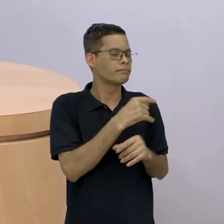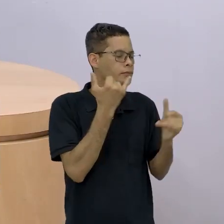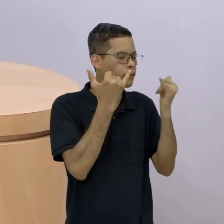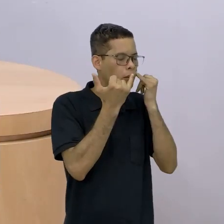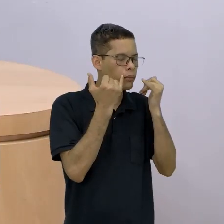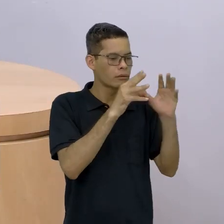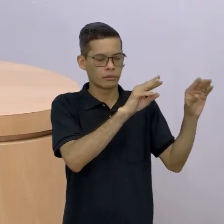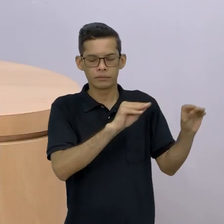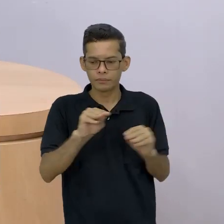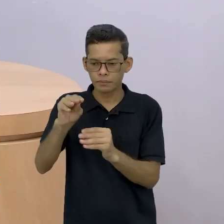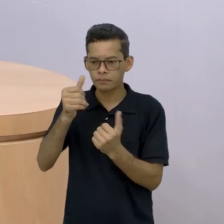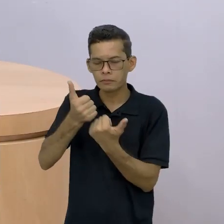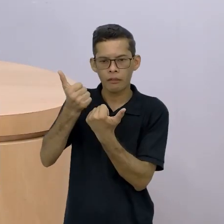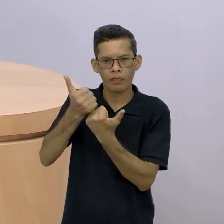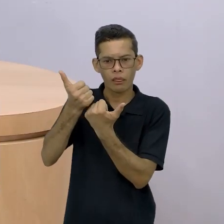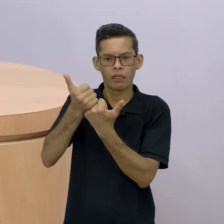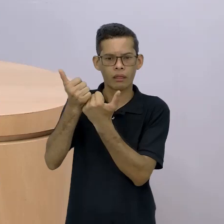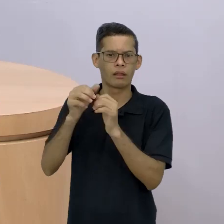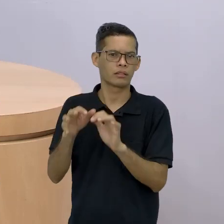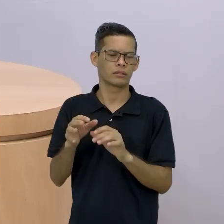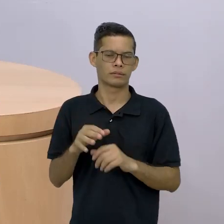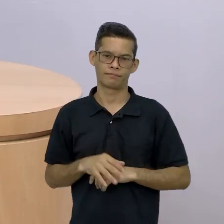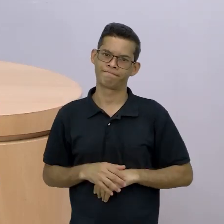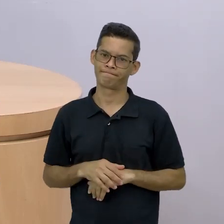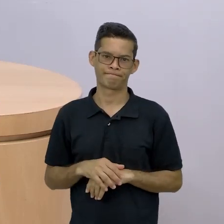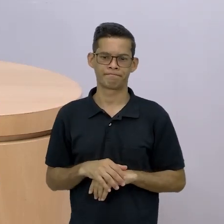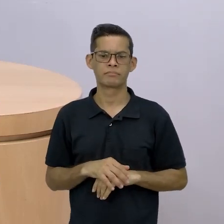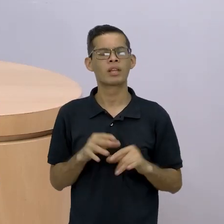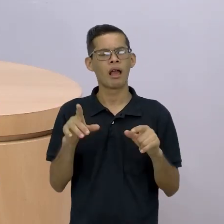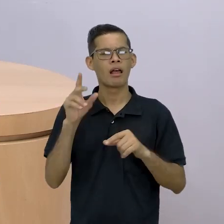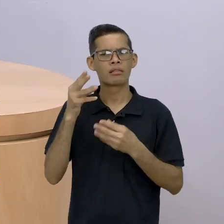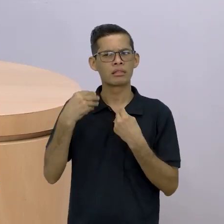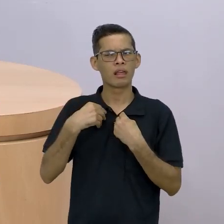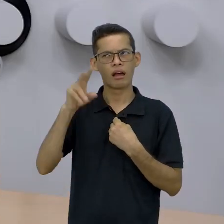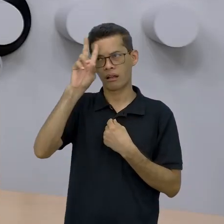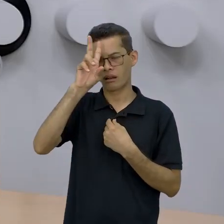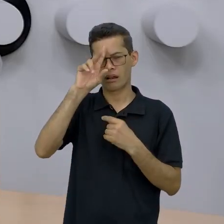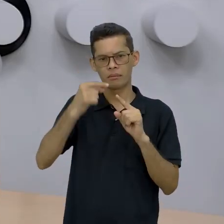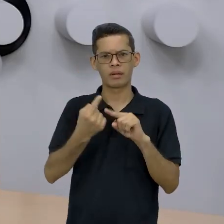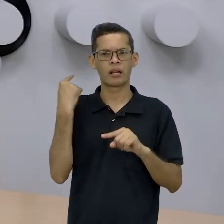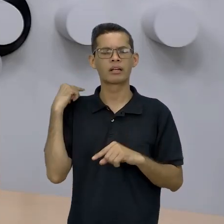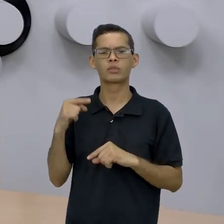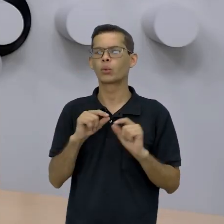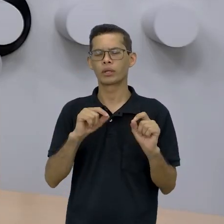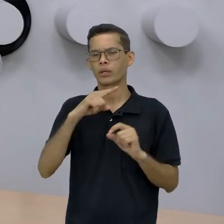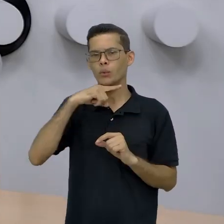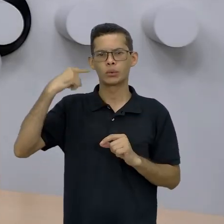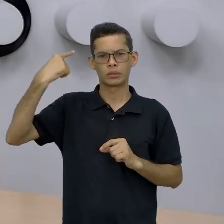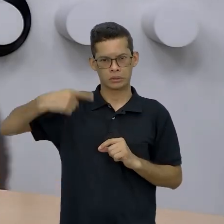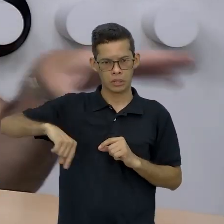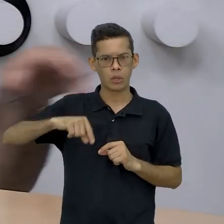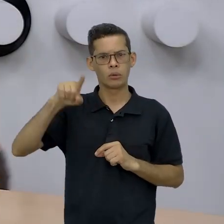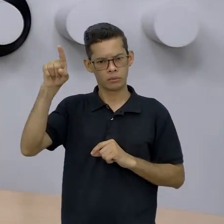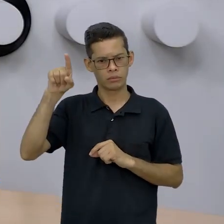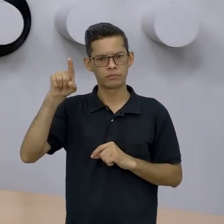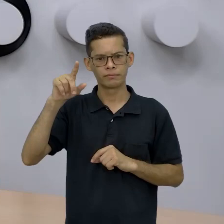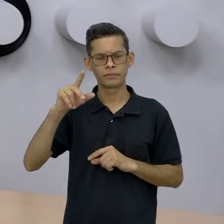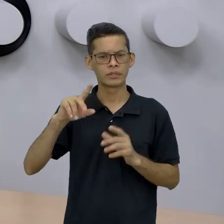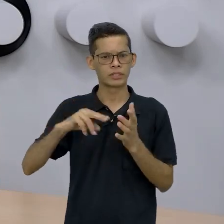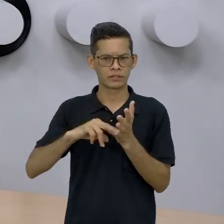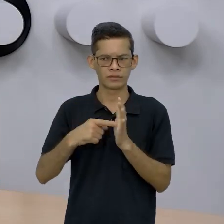muitas vezes os tais julgamentos no período stalinista da União Soviética, onde você fala, você é